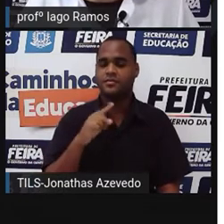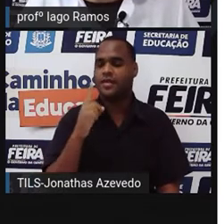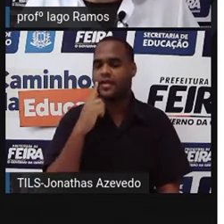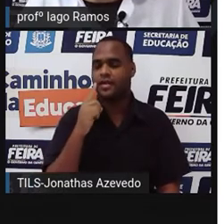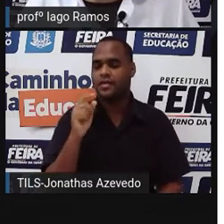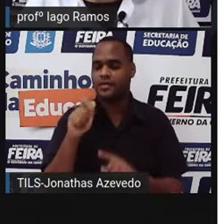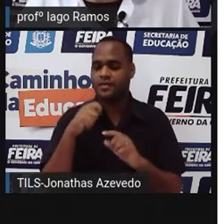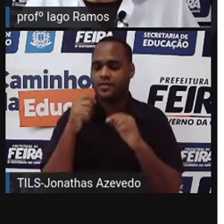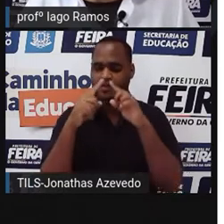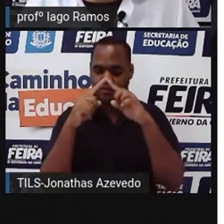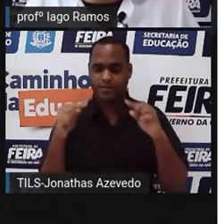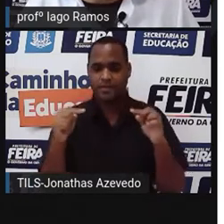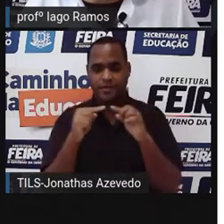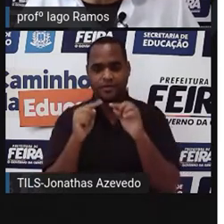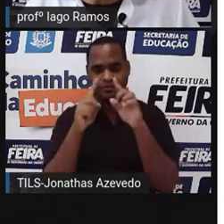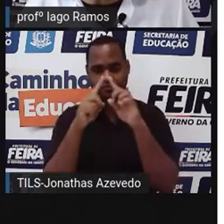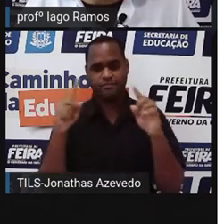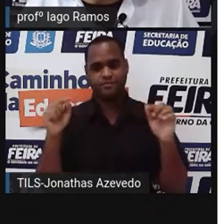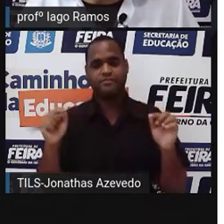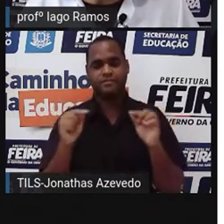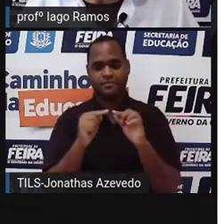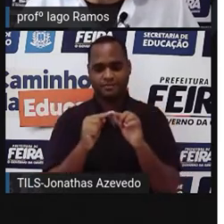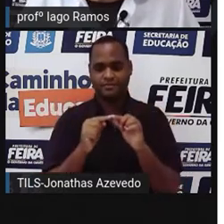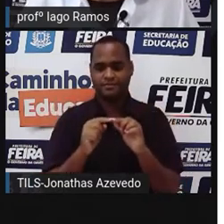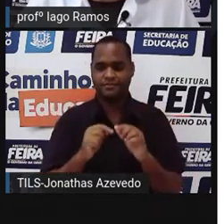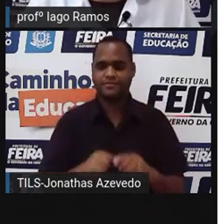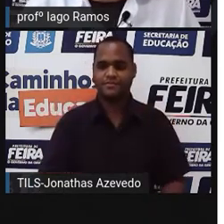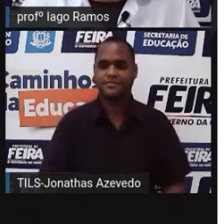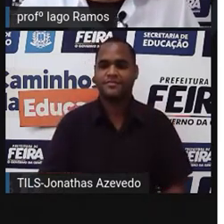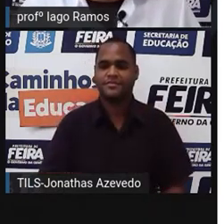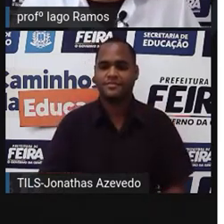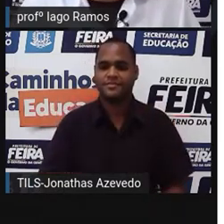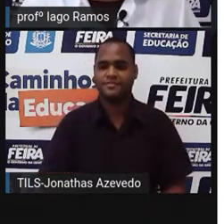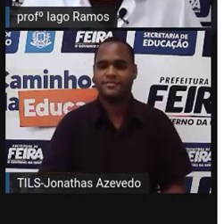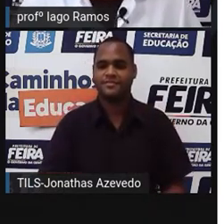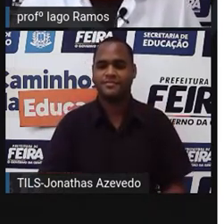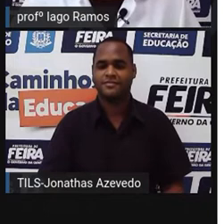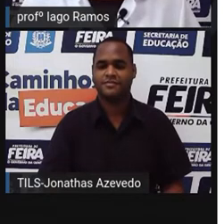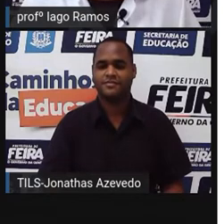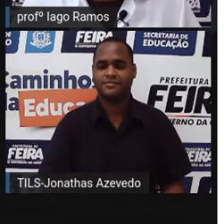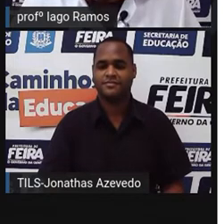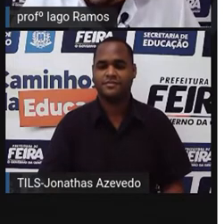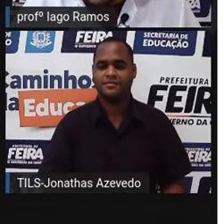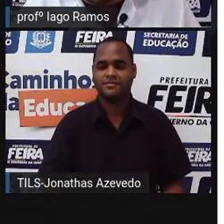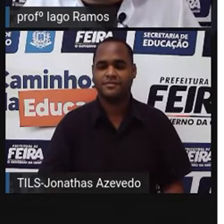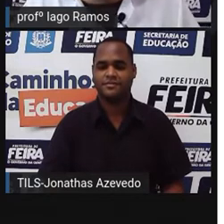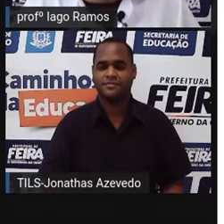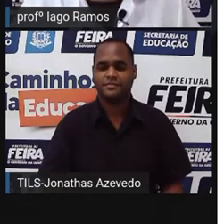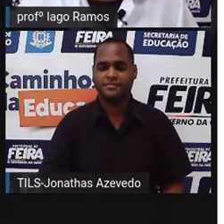de triângulo retângulo. Tá bom? Beleza? Bom,